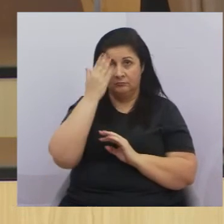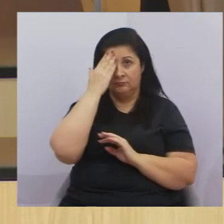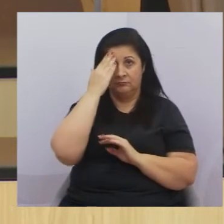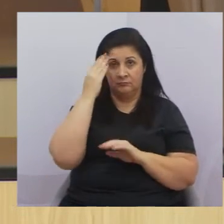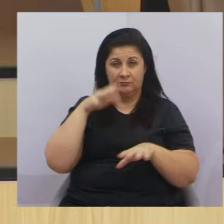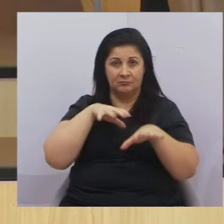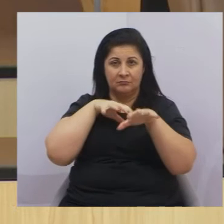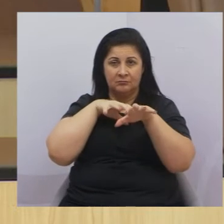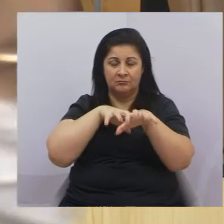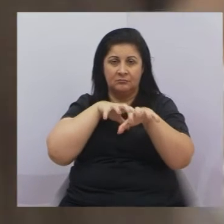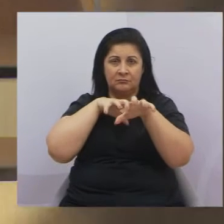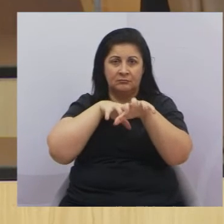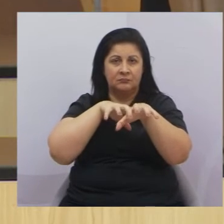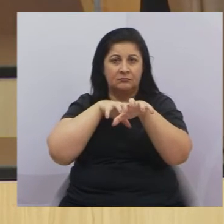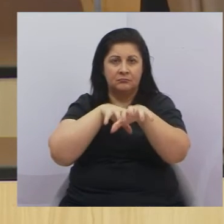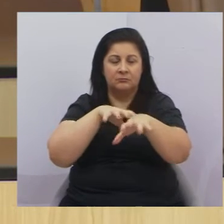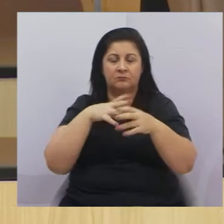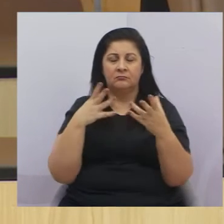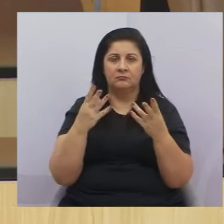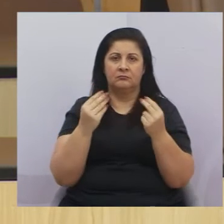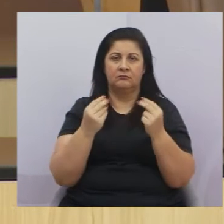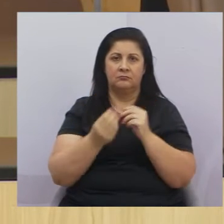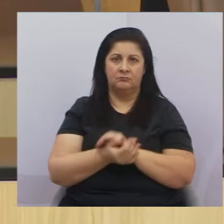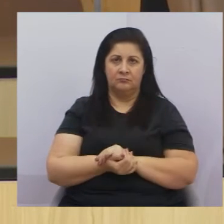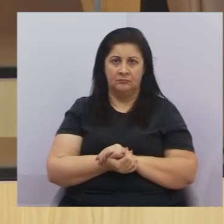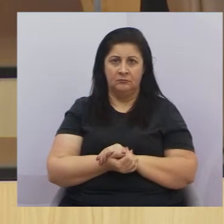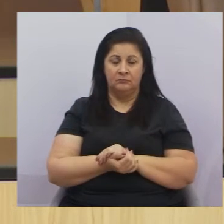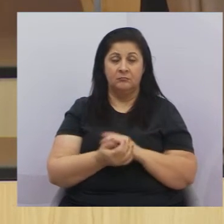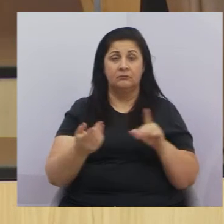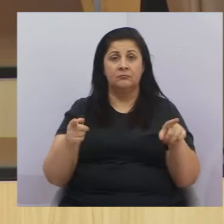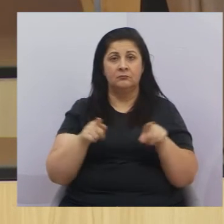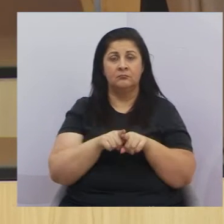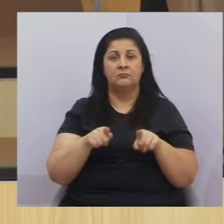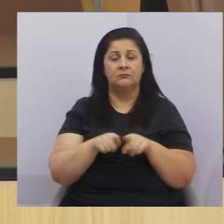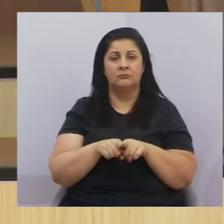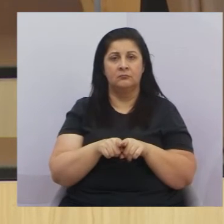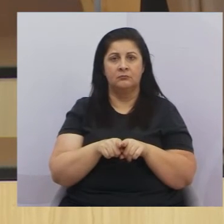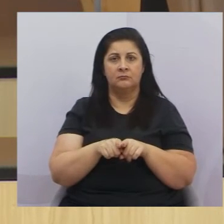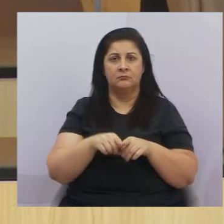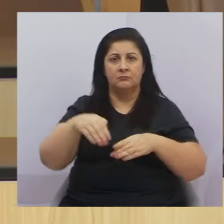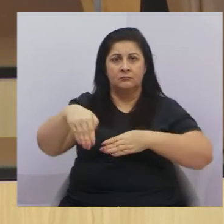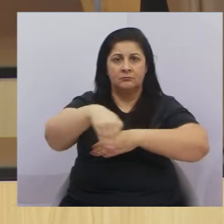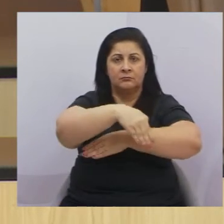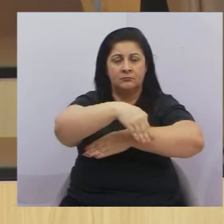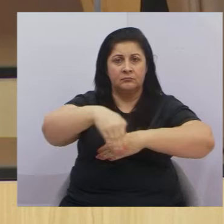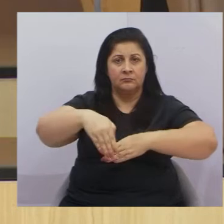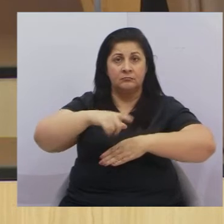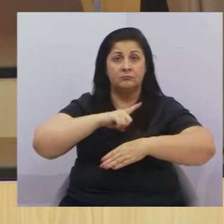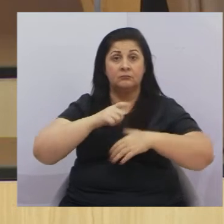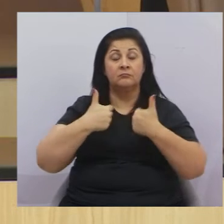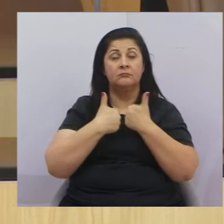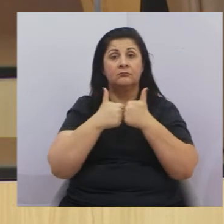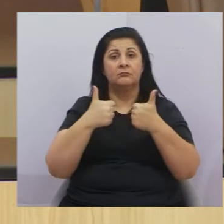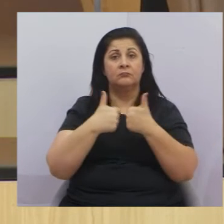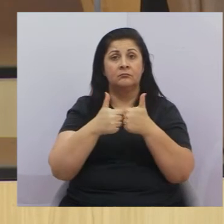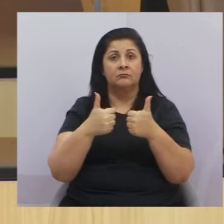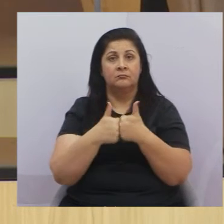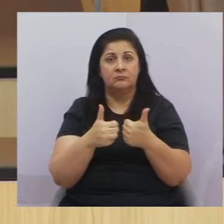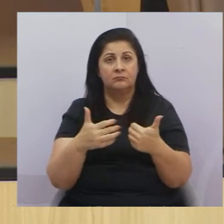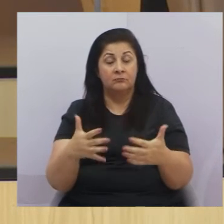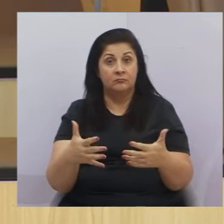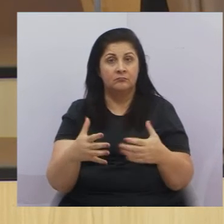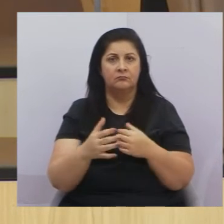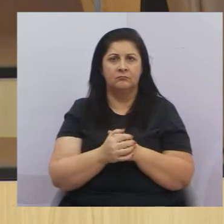fluxo de veículos é muito intenso, inclusive nas vias em que passa a linha de ônibus, locais com